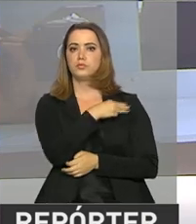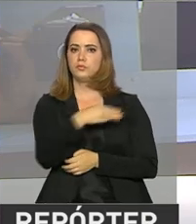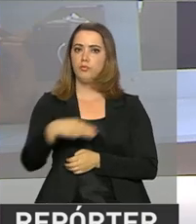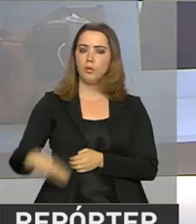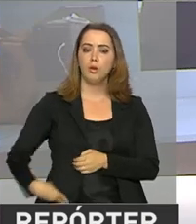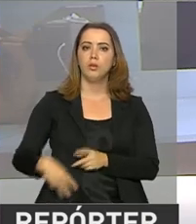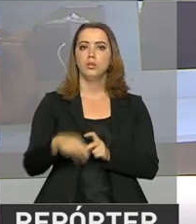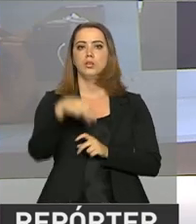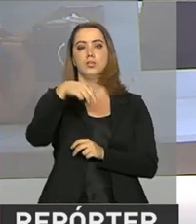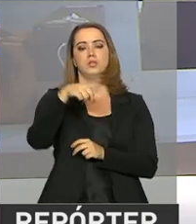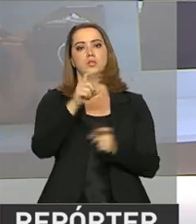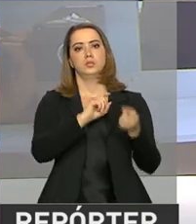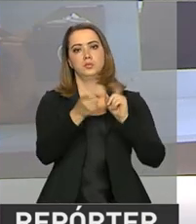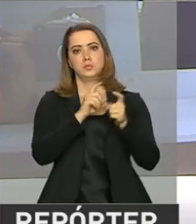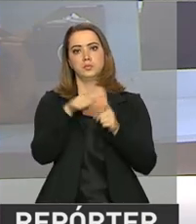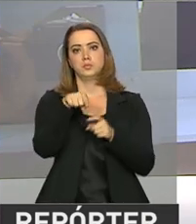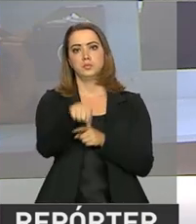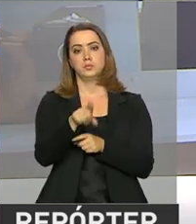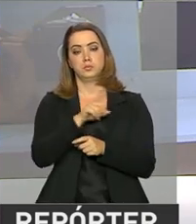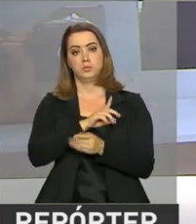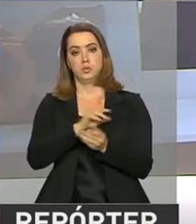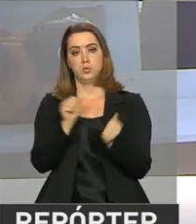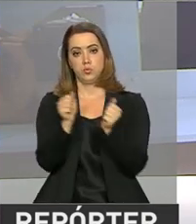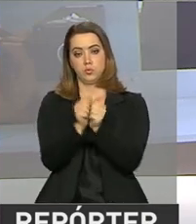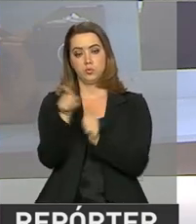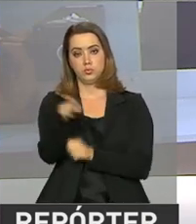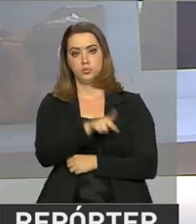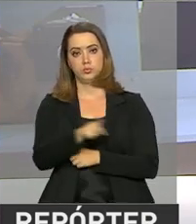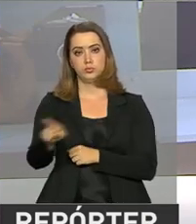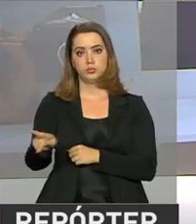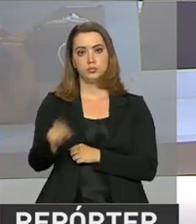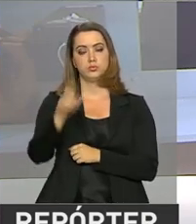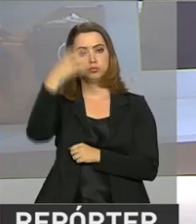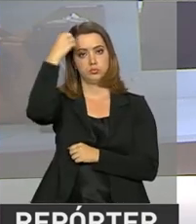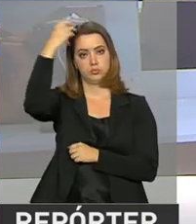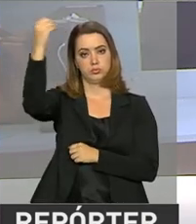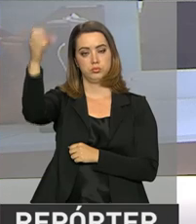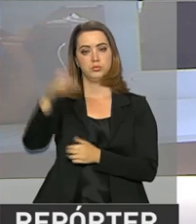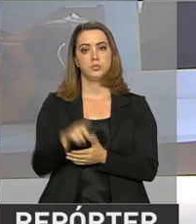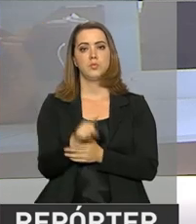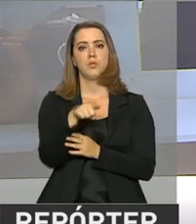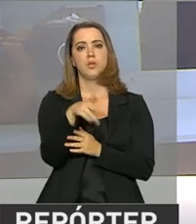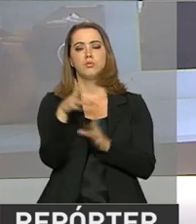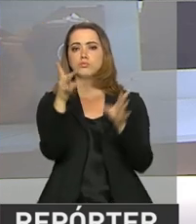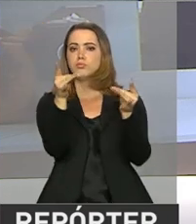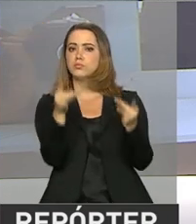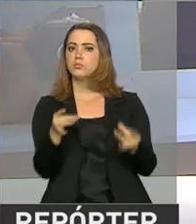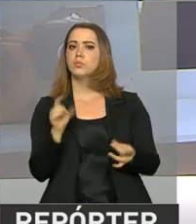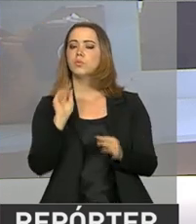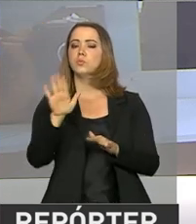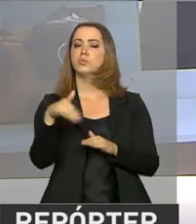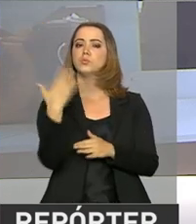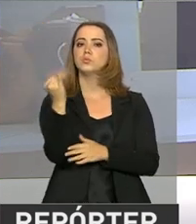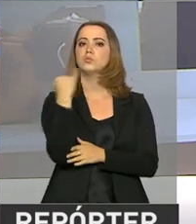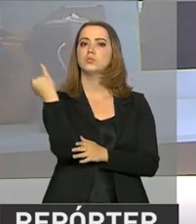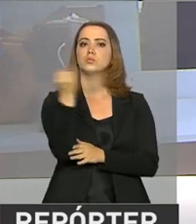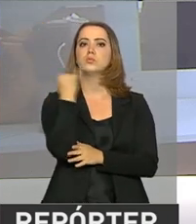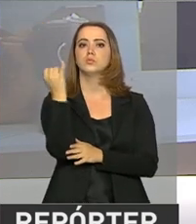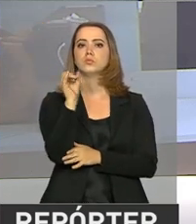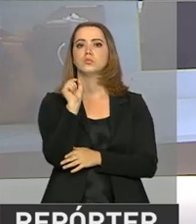Fazenda Henrique merelles que acompanhou o presidente Michel Temer na viagem à China destacou a importância